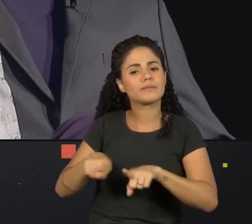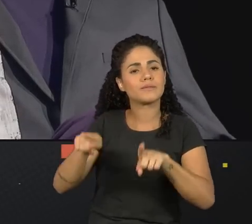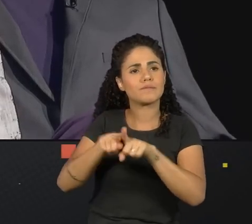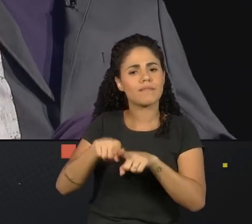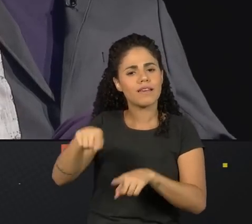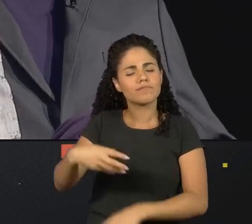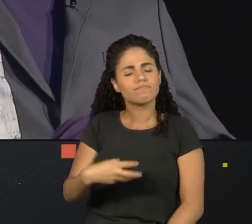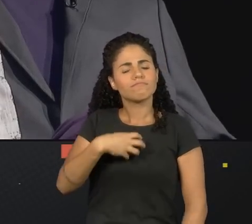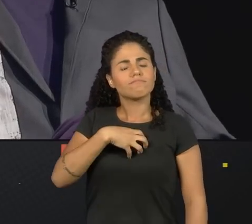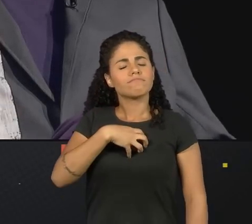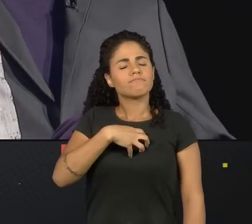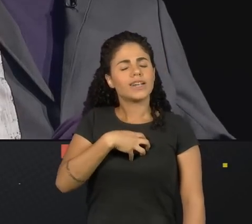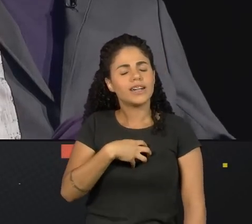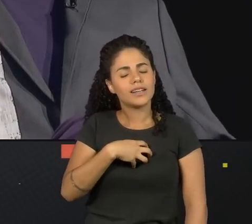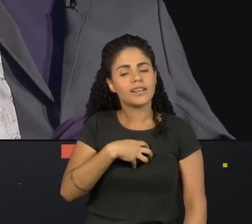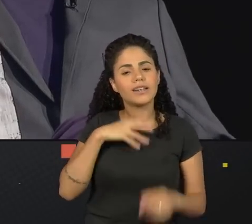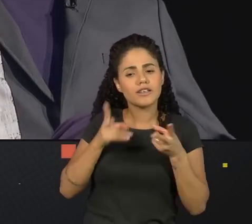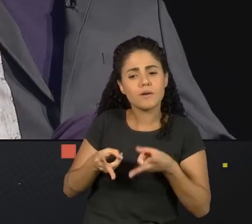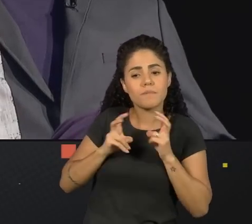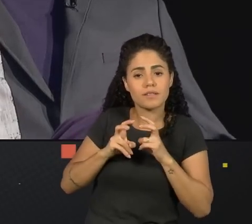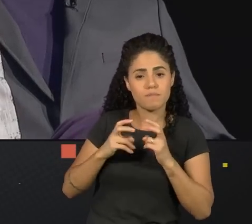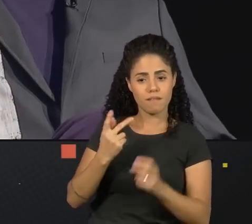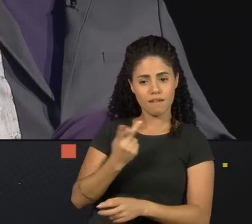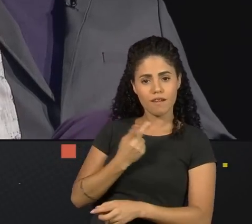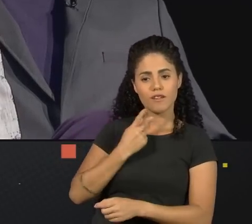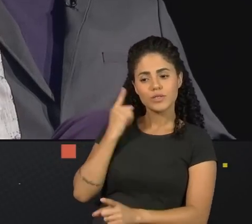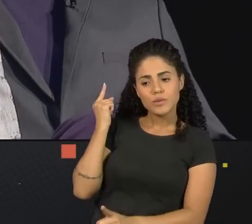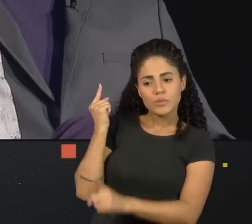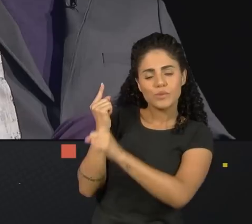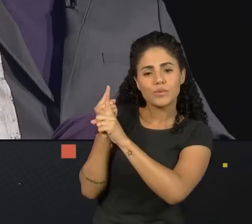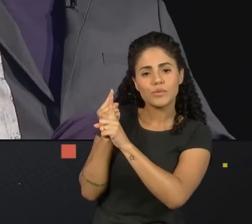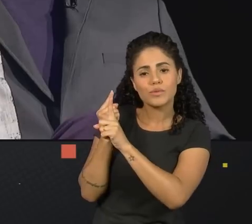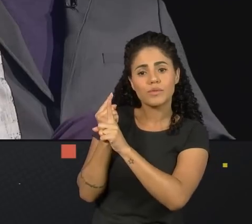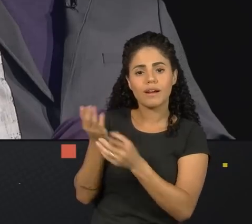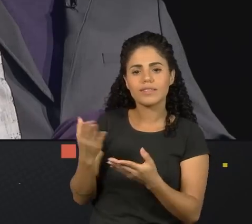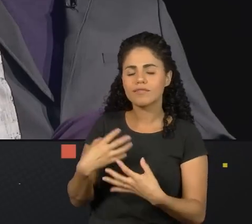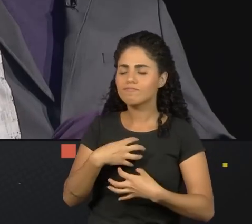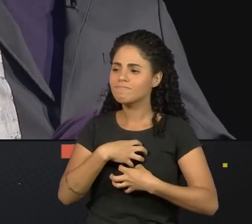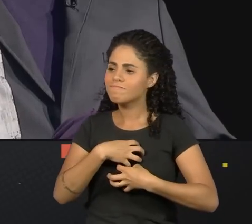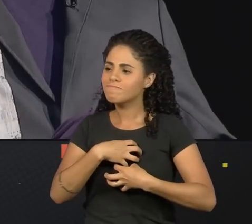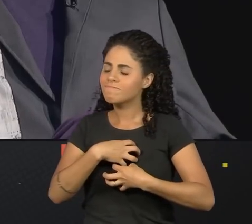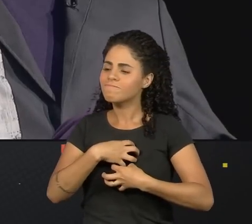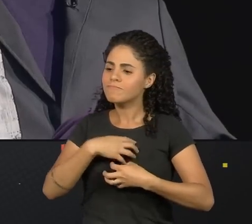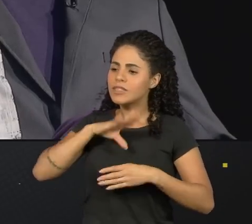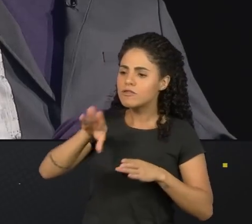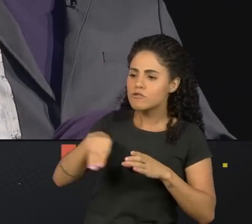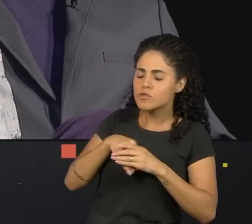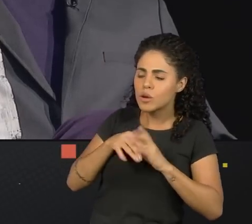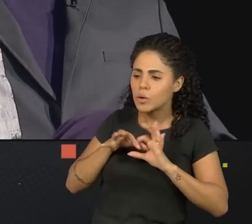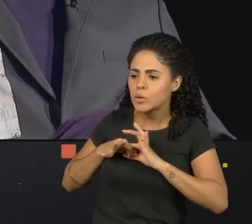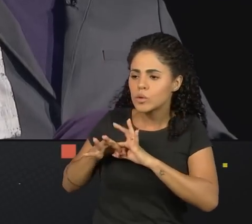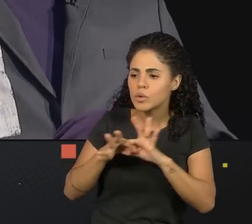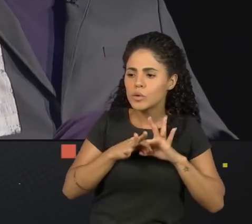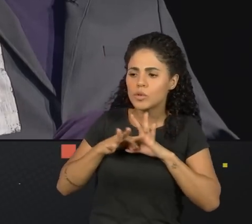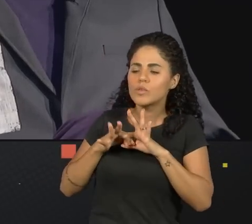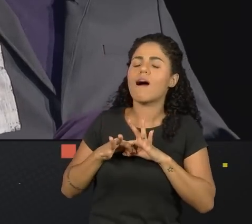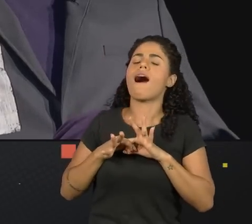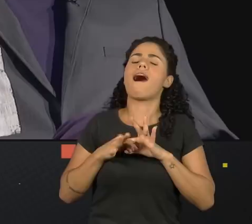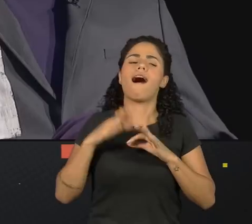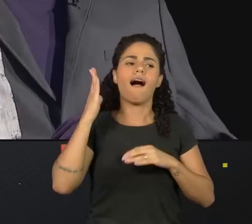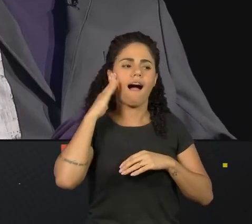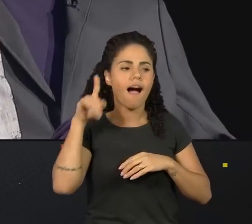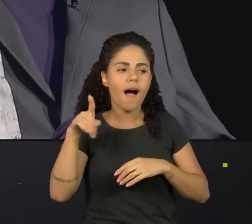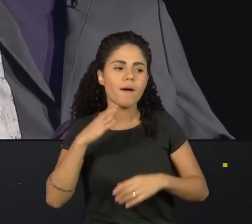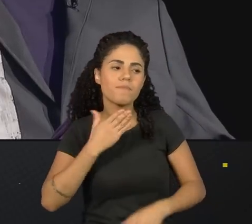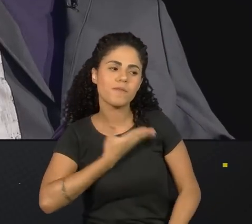essa sensação que eu tive quando a gente se encontrou, essa sensação de pertencimento, de opa, encontrei mais